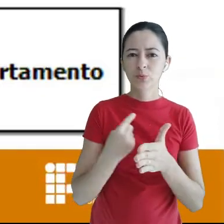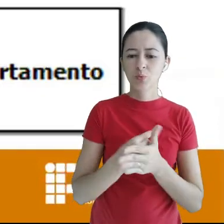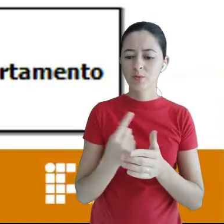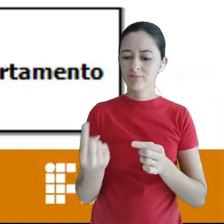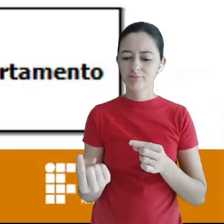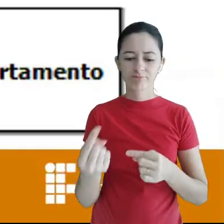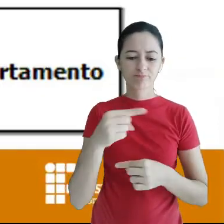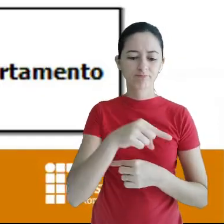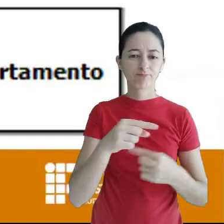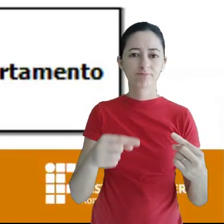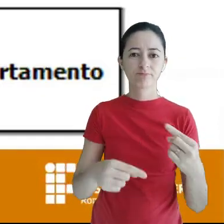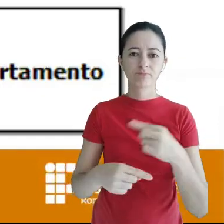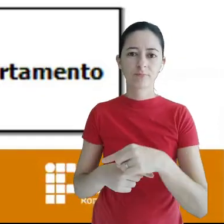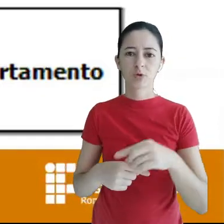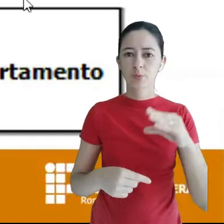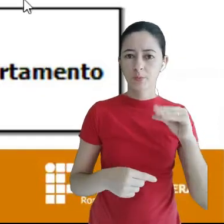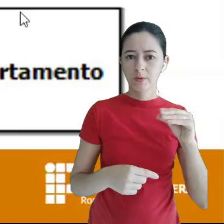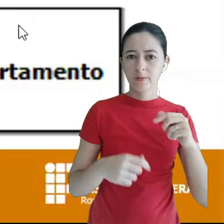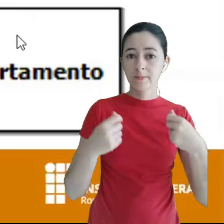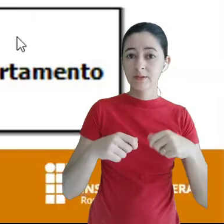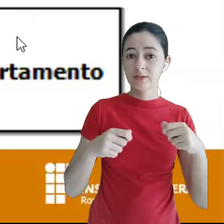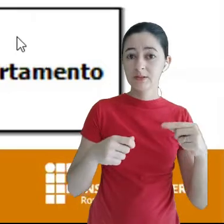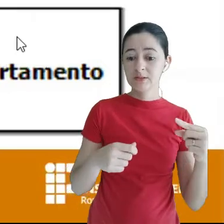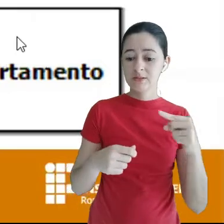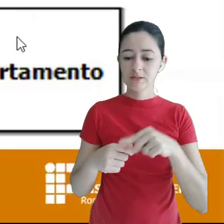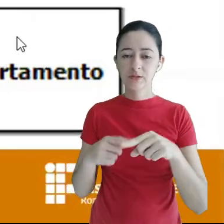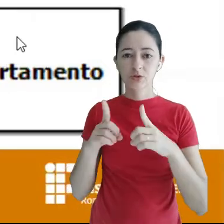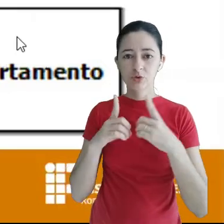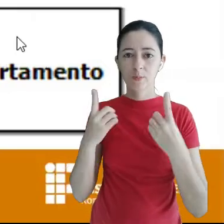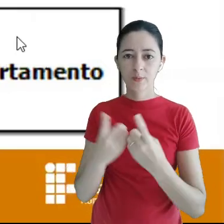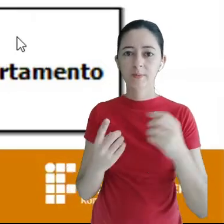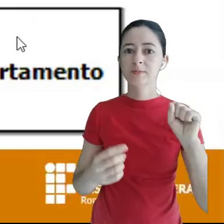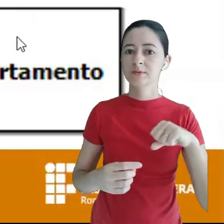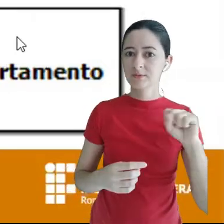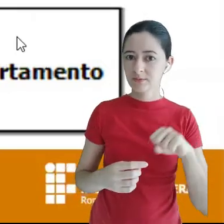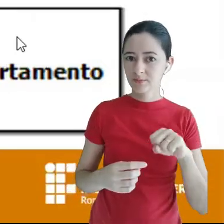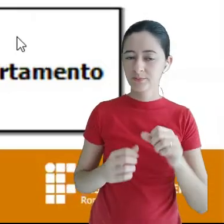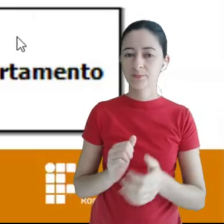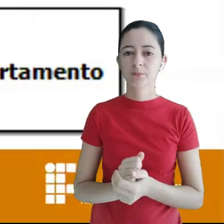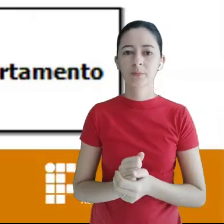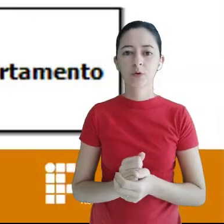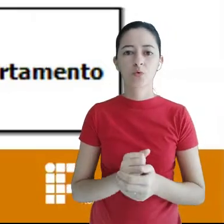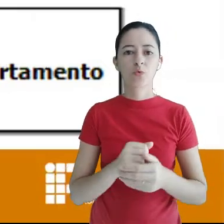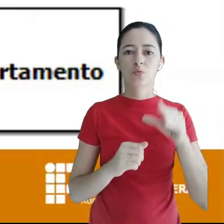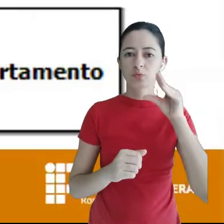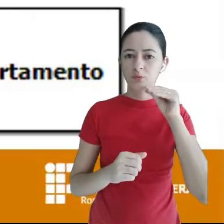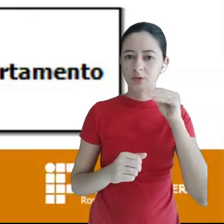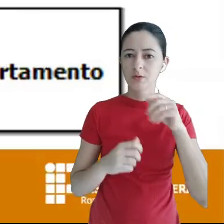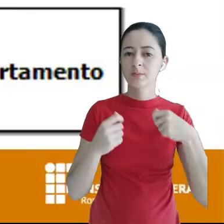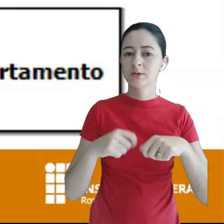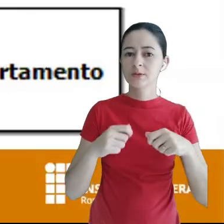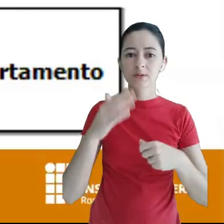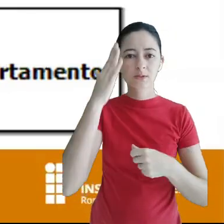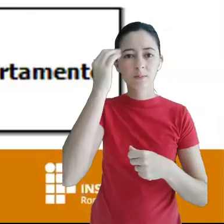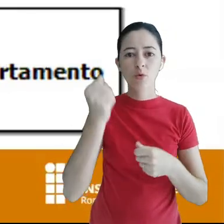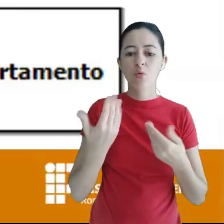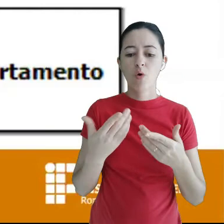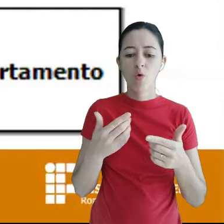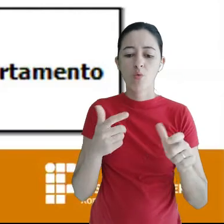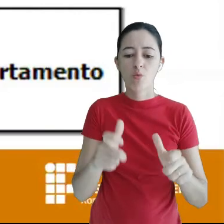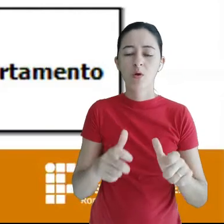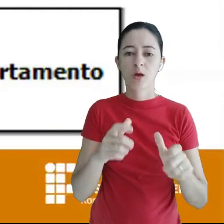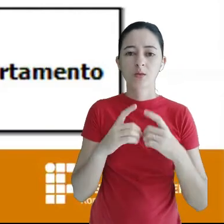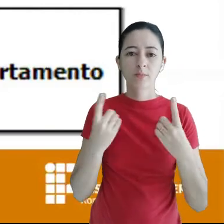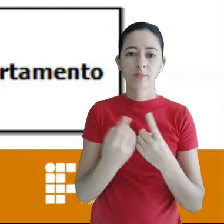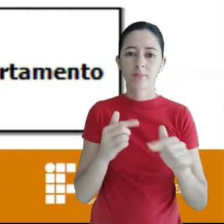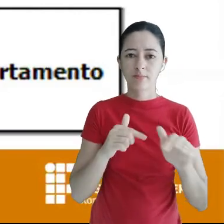dois lados da relação. Funcionário precisa de departamento? Sim. Funcionário precisa saber qual departamento está